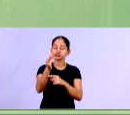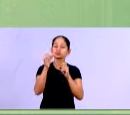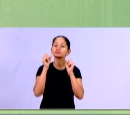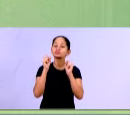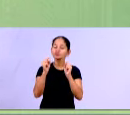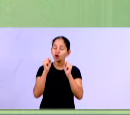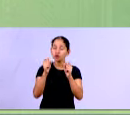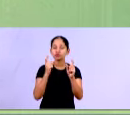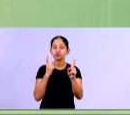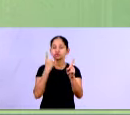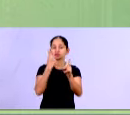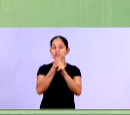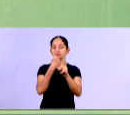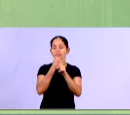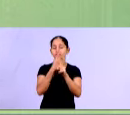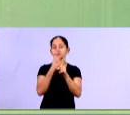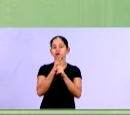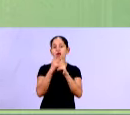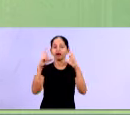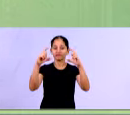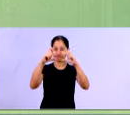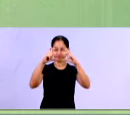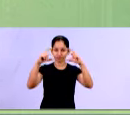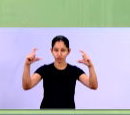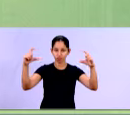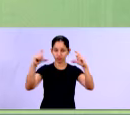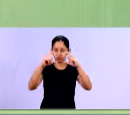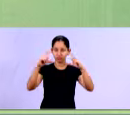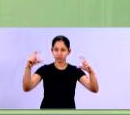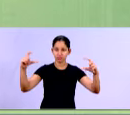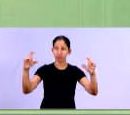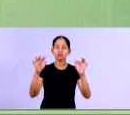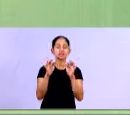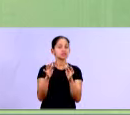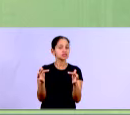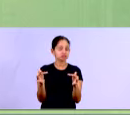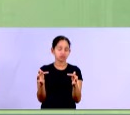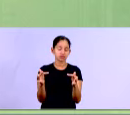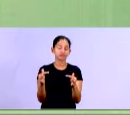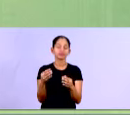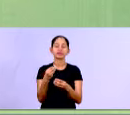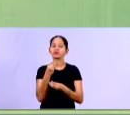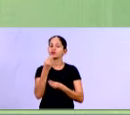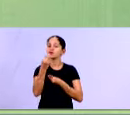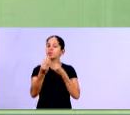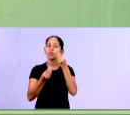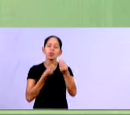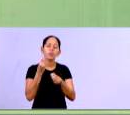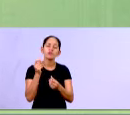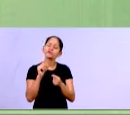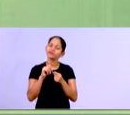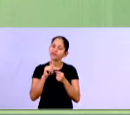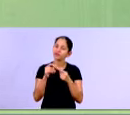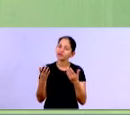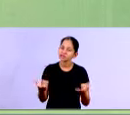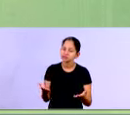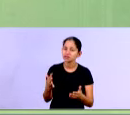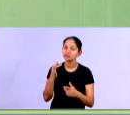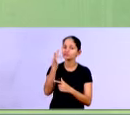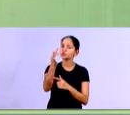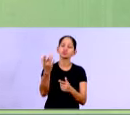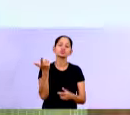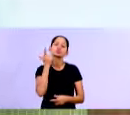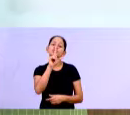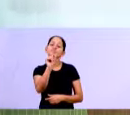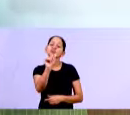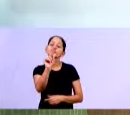pela seguinte fórmula no sistema de capitalização simples. Como é que é o valor futuro? Por exemplo,